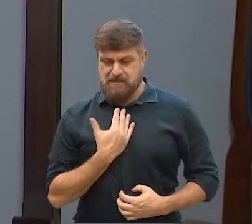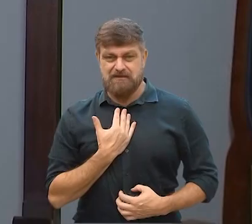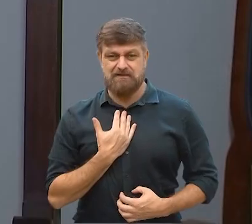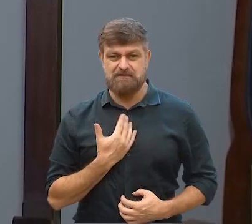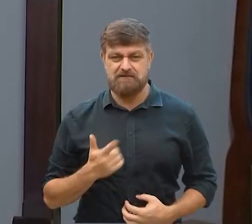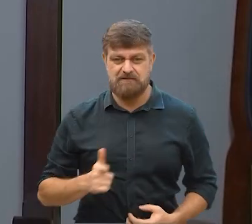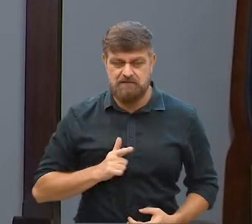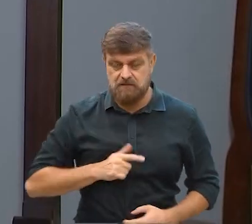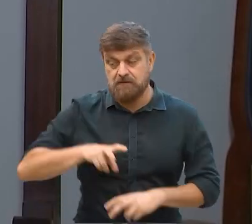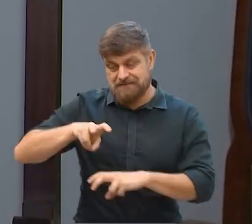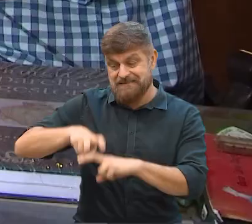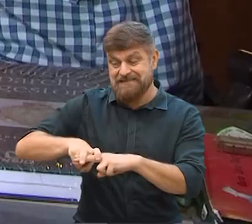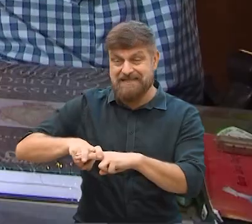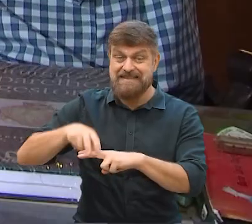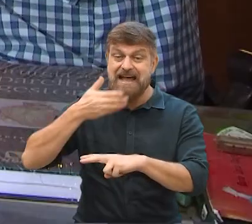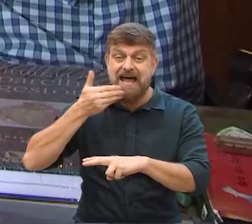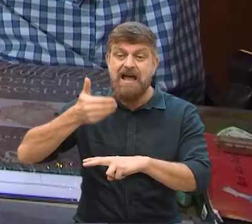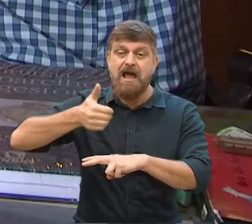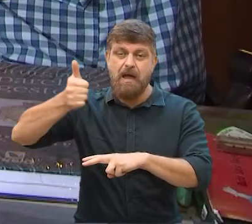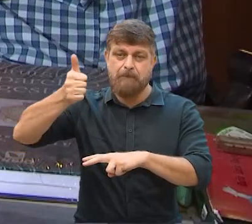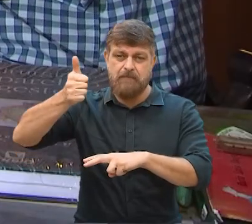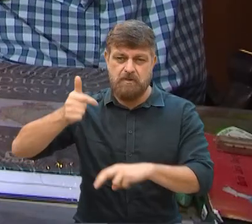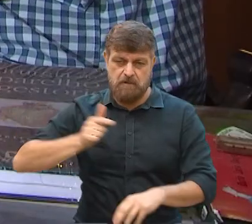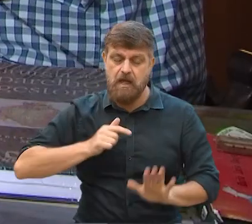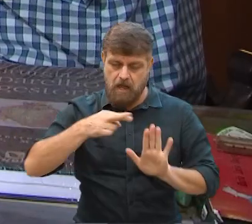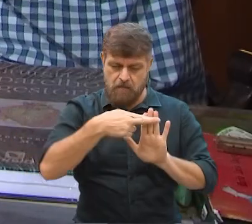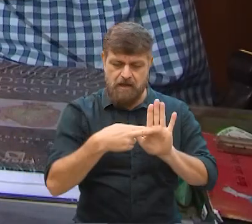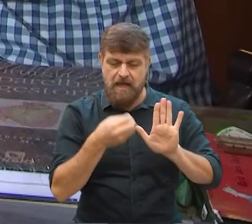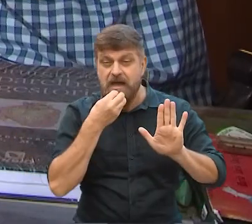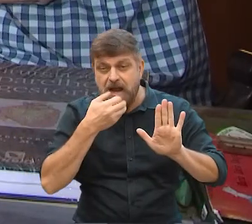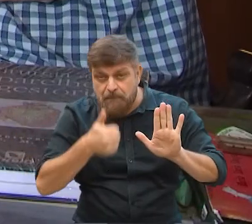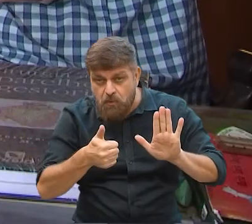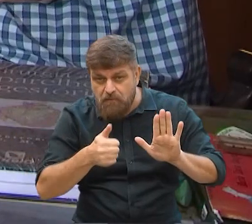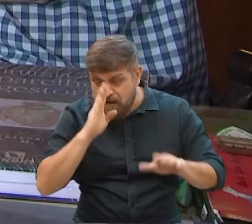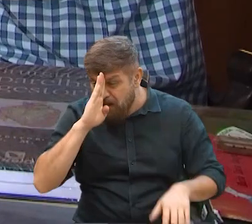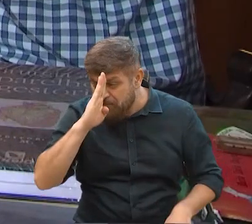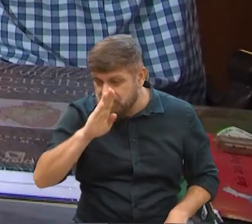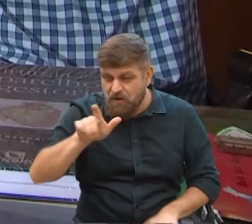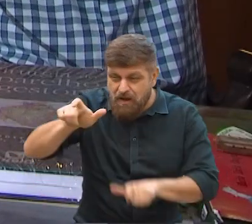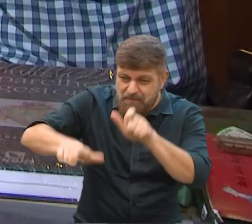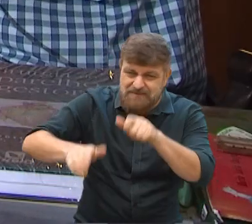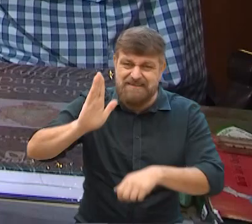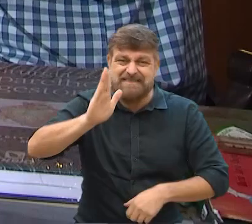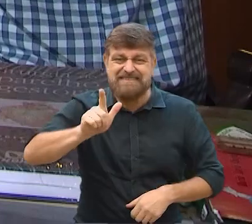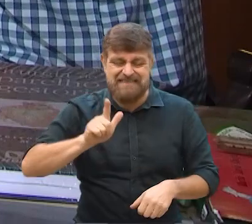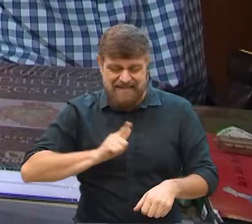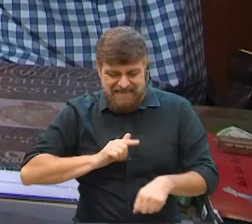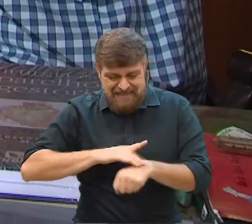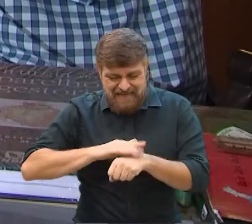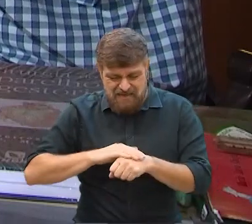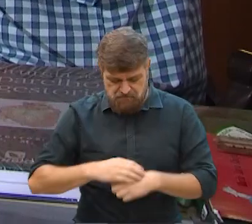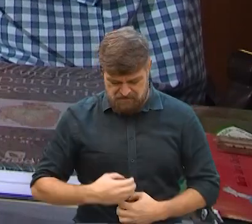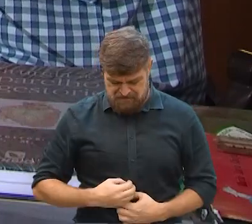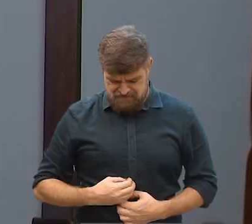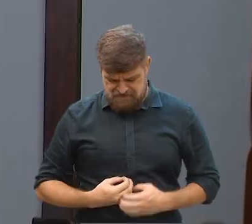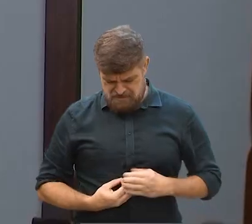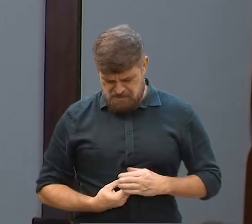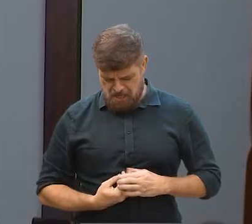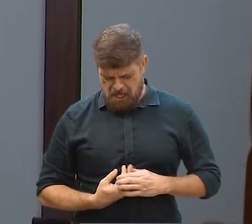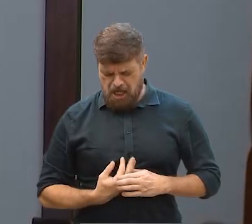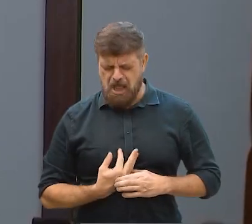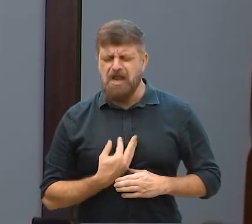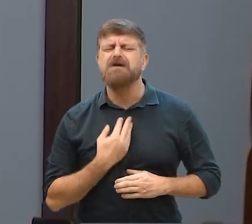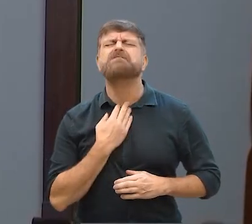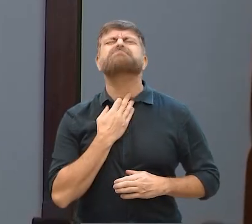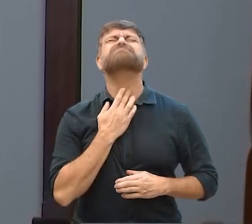pé, mas pelo menos sentado, né? Isso é uma boa regra também, principalmente para as pessoas que já têm refluxo, que têm hernia de hiato, tem